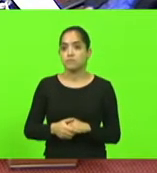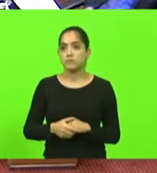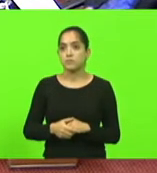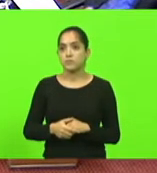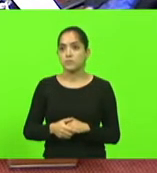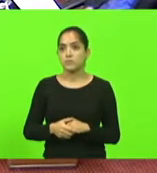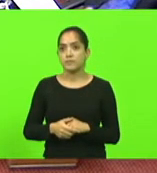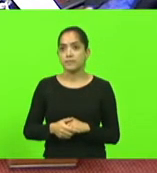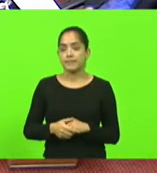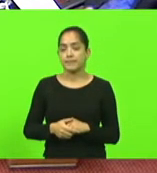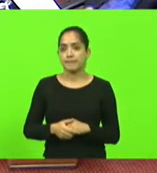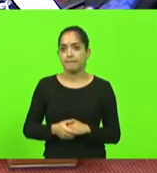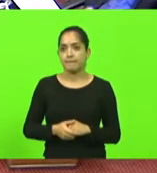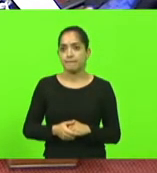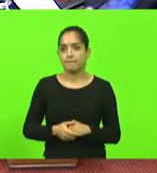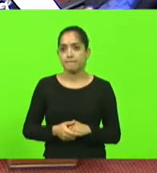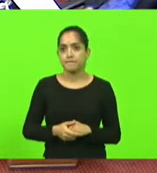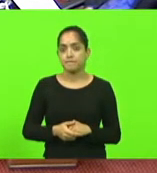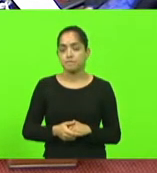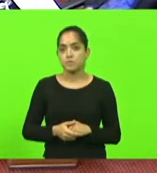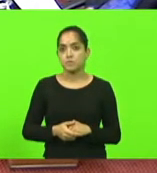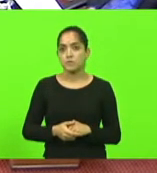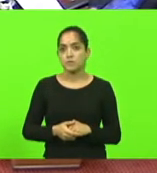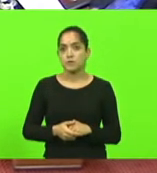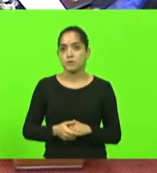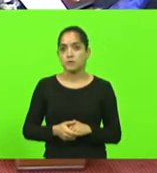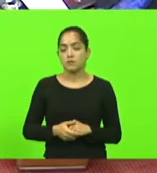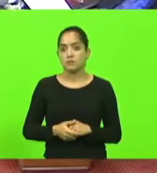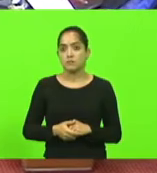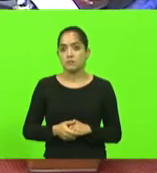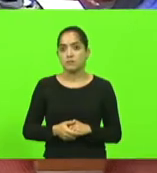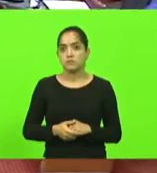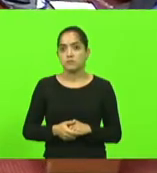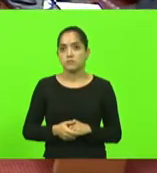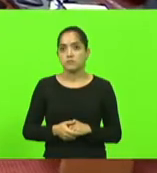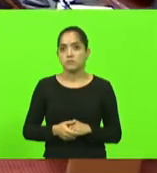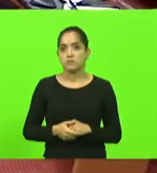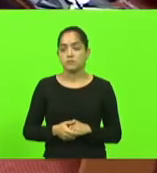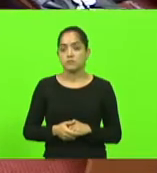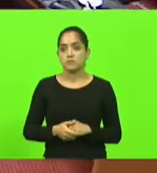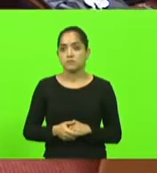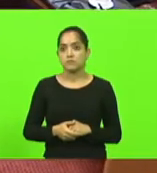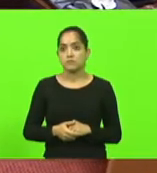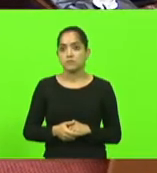Não. Em seguida vem o da presença? Na sequência.